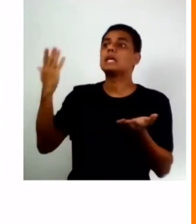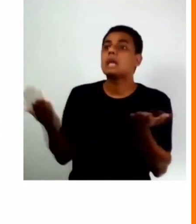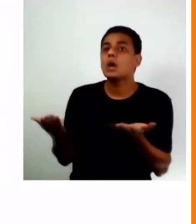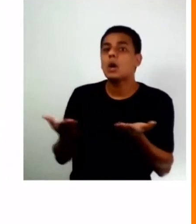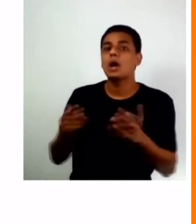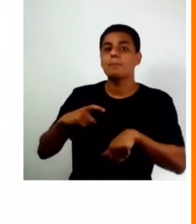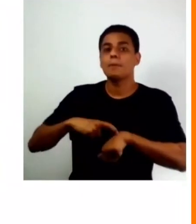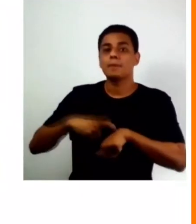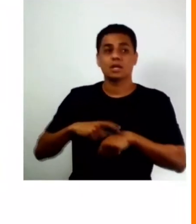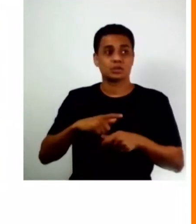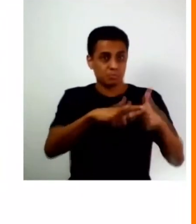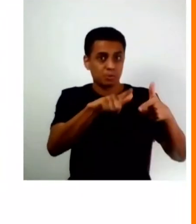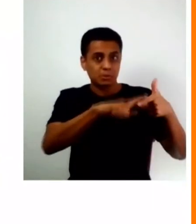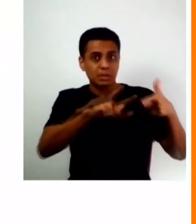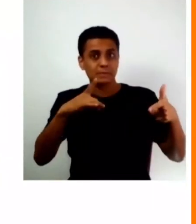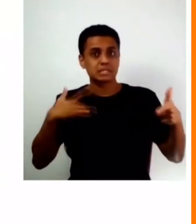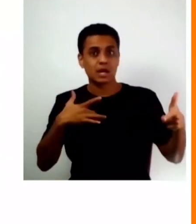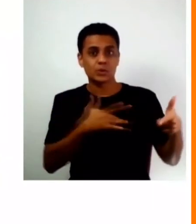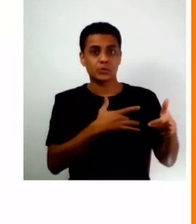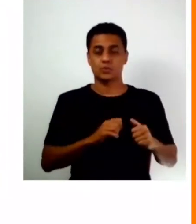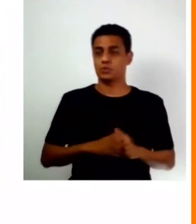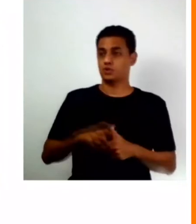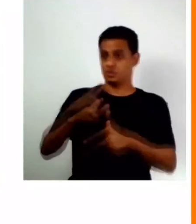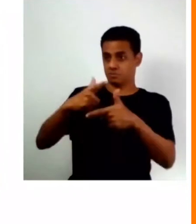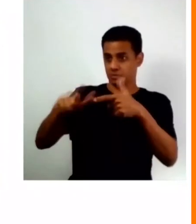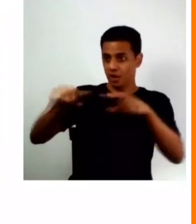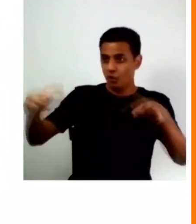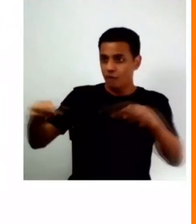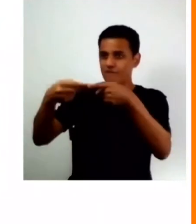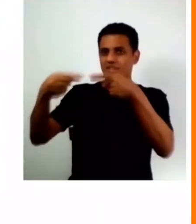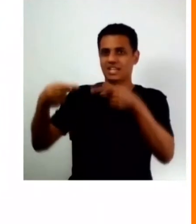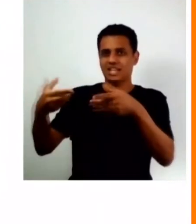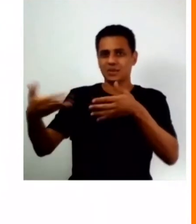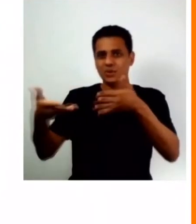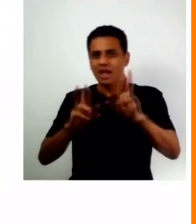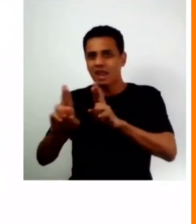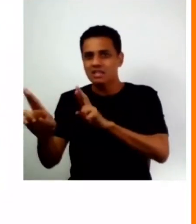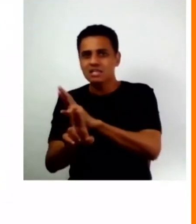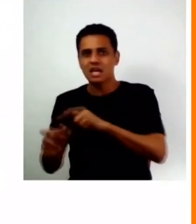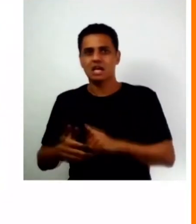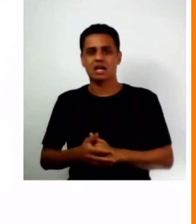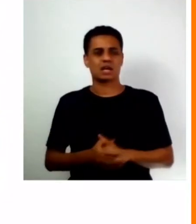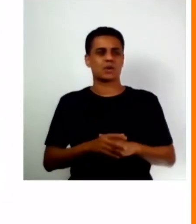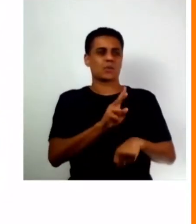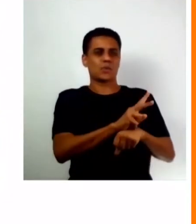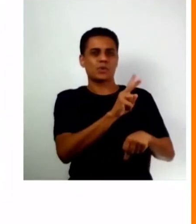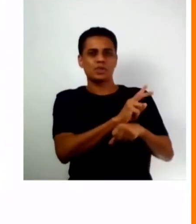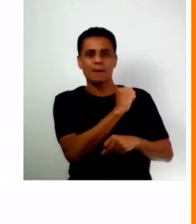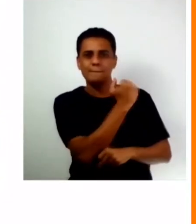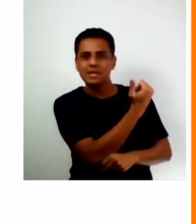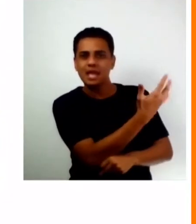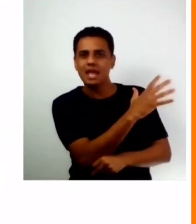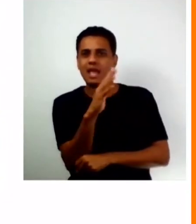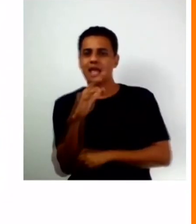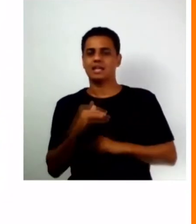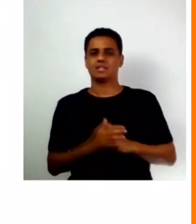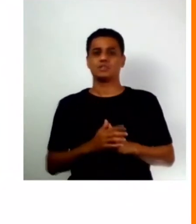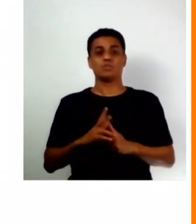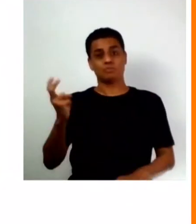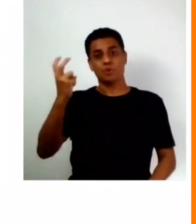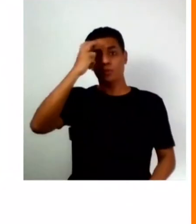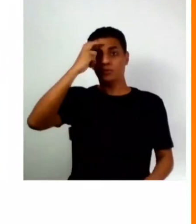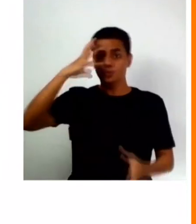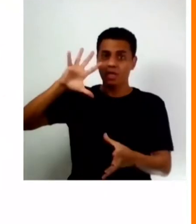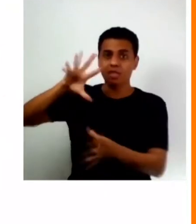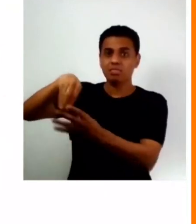saúde, con os problemas de convivencia, con os problemas de conservación do medio ambiente, con os problemas de las inequidades